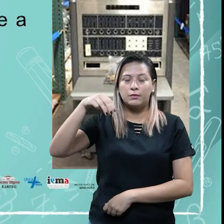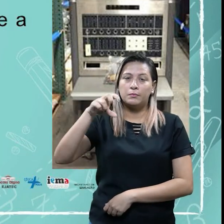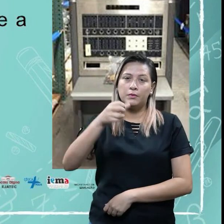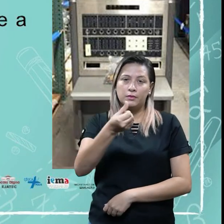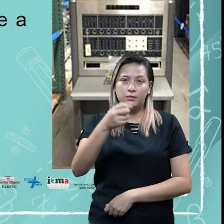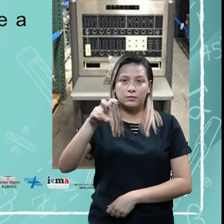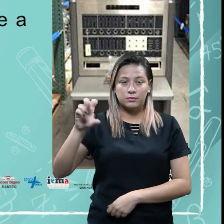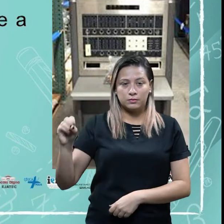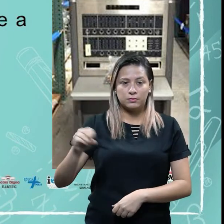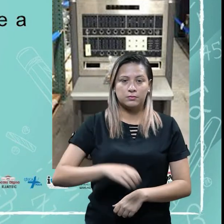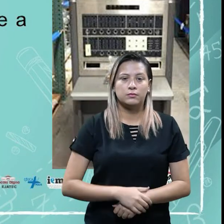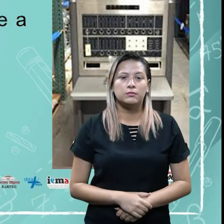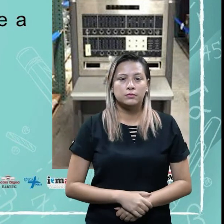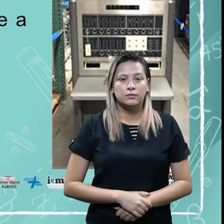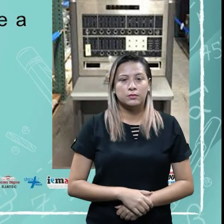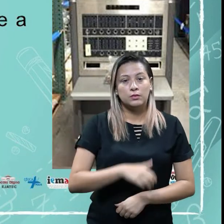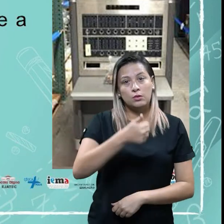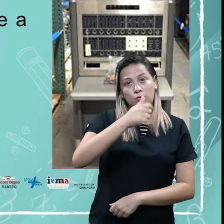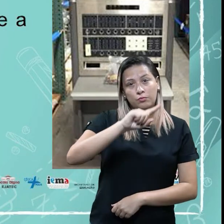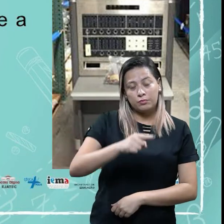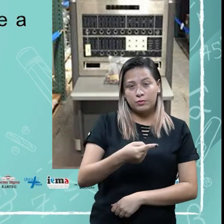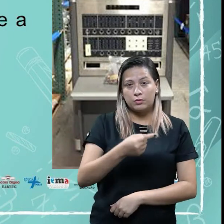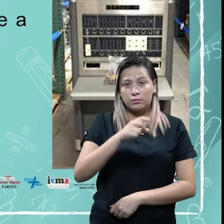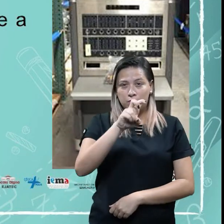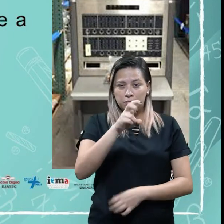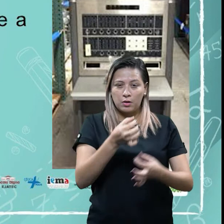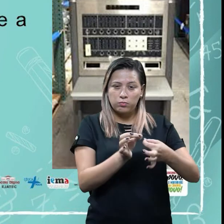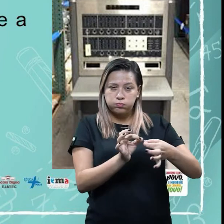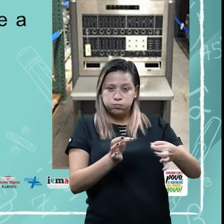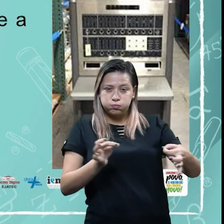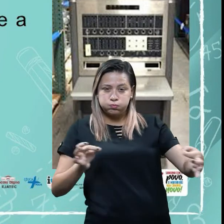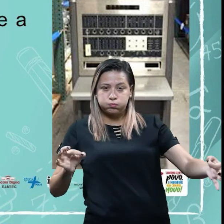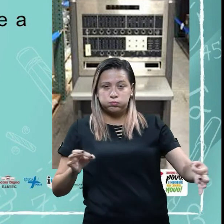9 metros e 1,80 m. E a sua massa